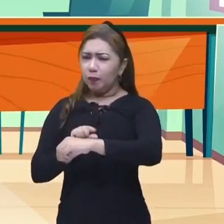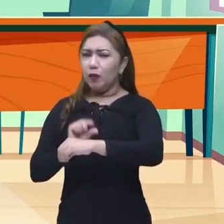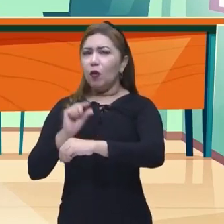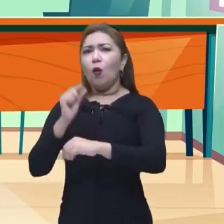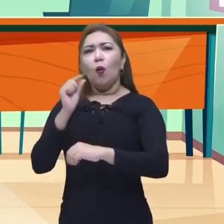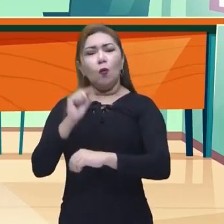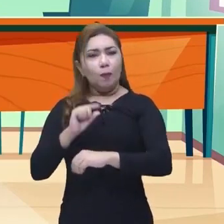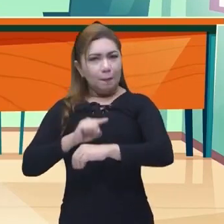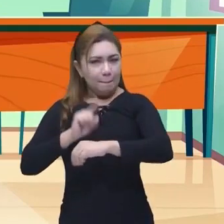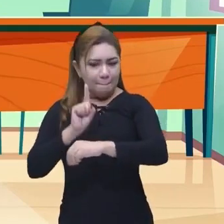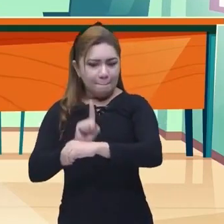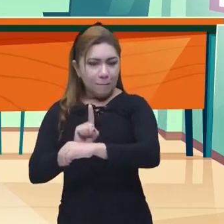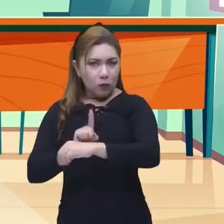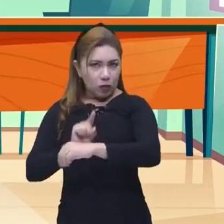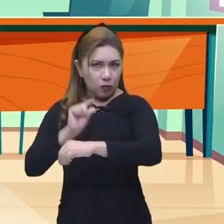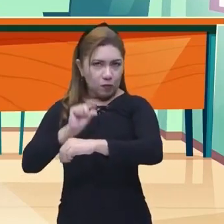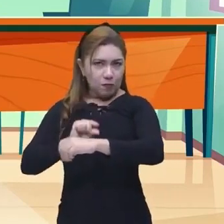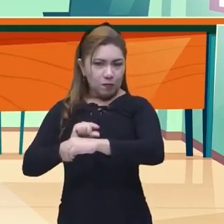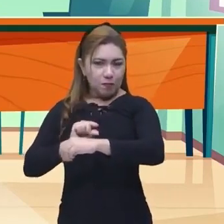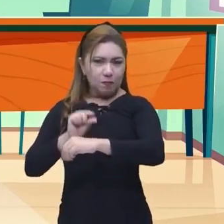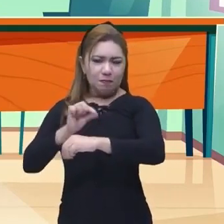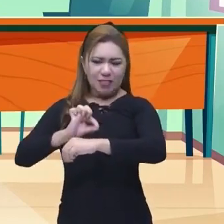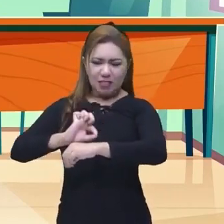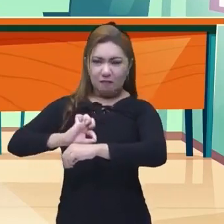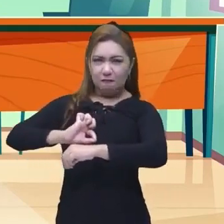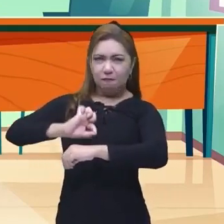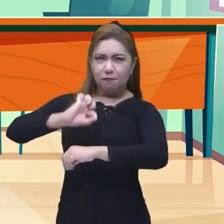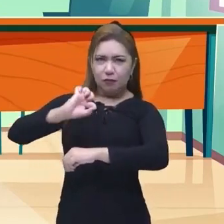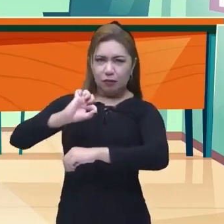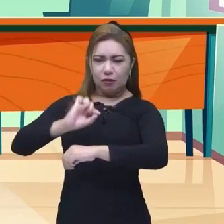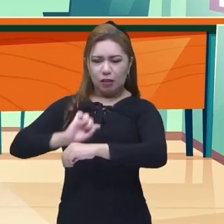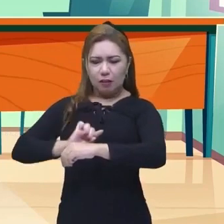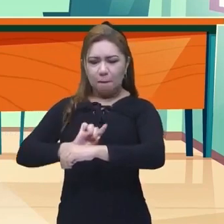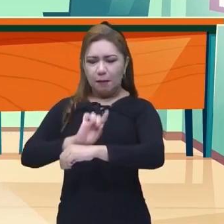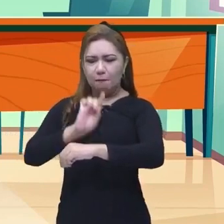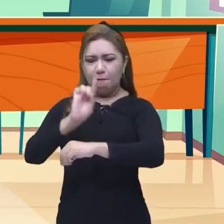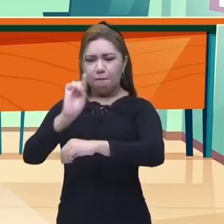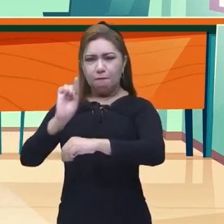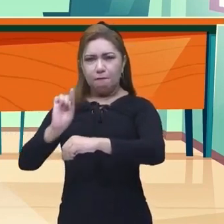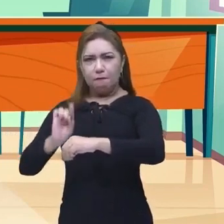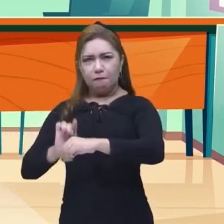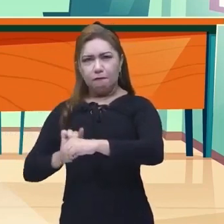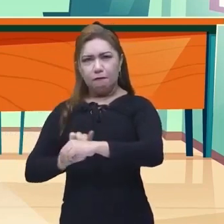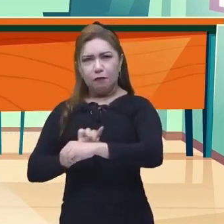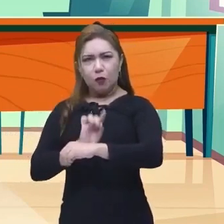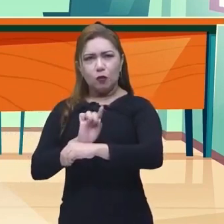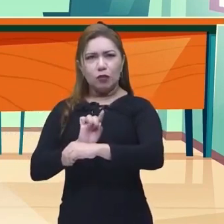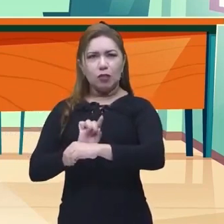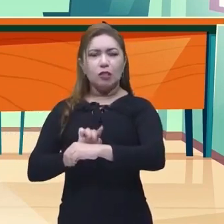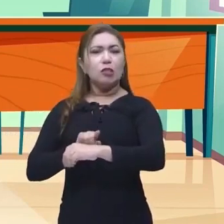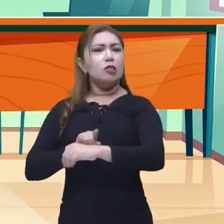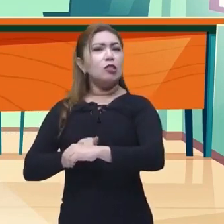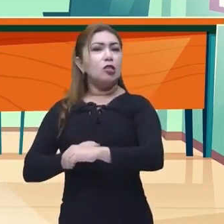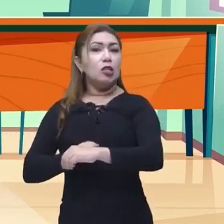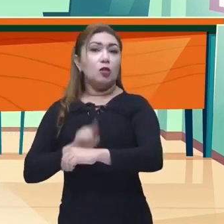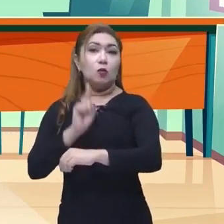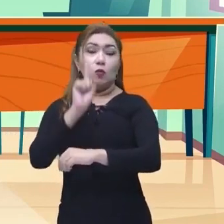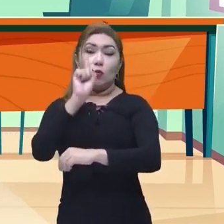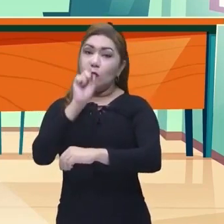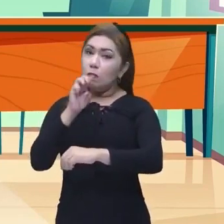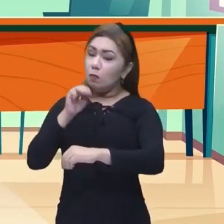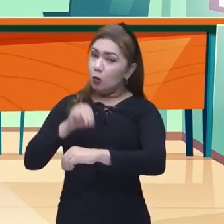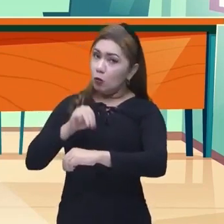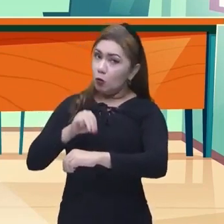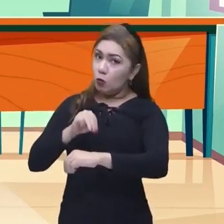mais fininho é o dos segundos. Então, cada vez que ele dá uma volta no relógio, vai se passar um minuto. O minuto é aquele